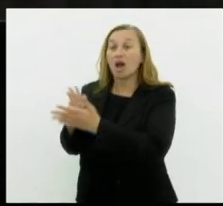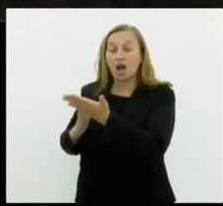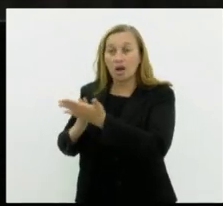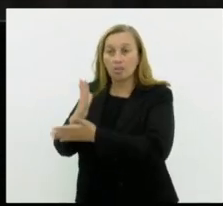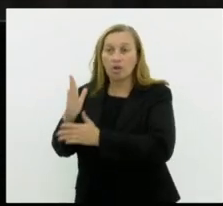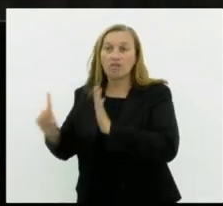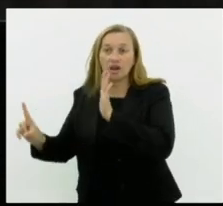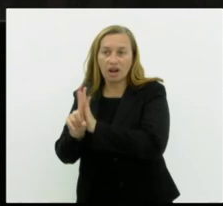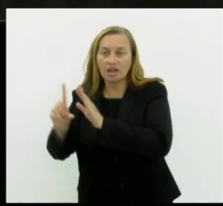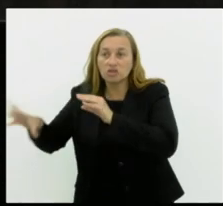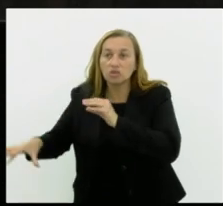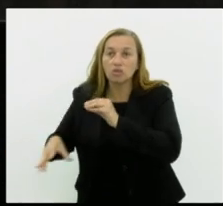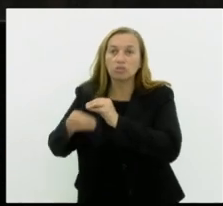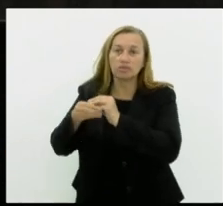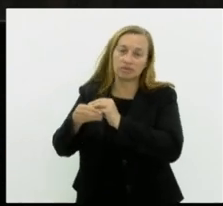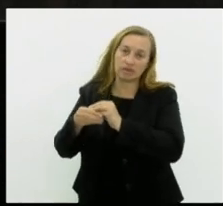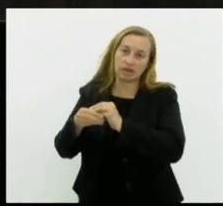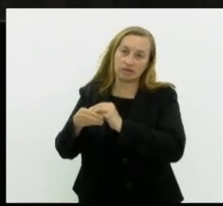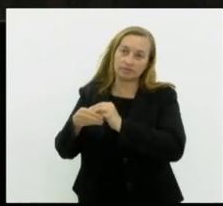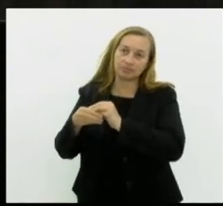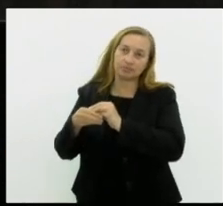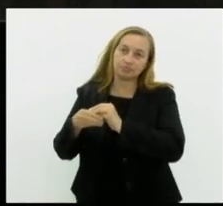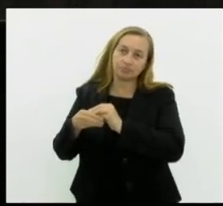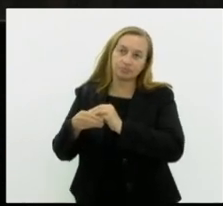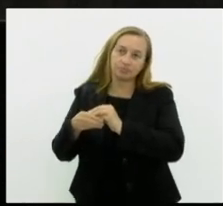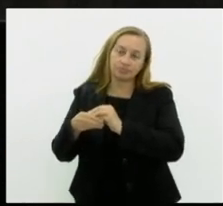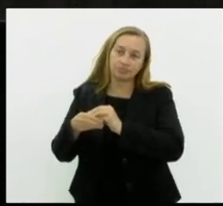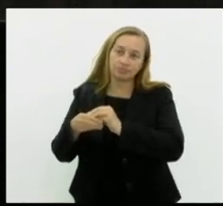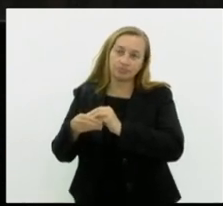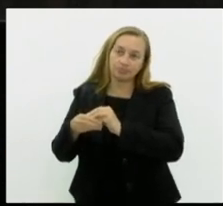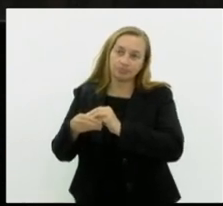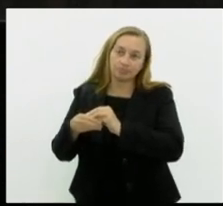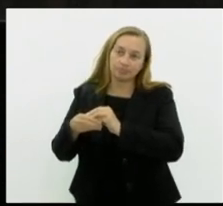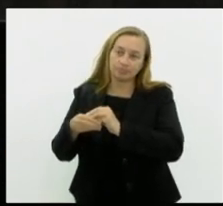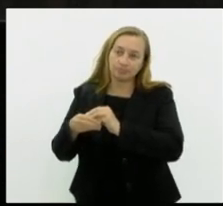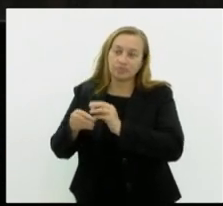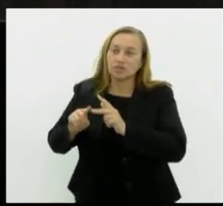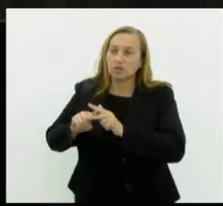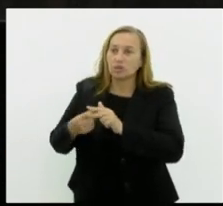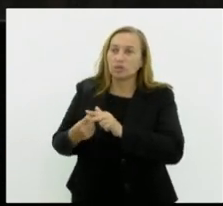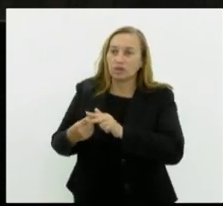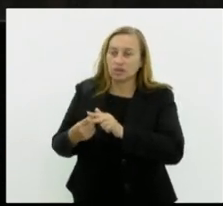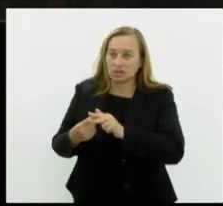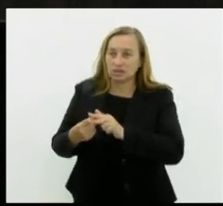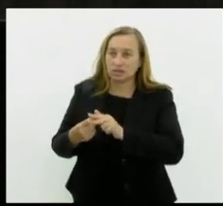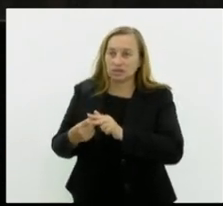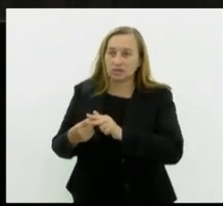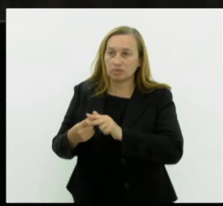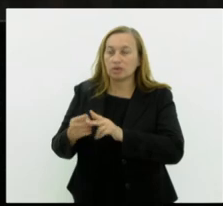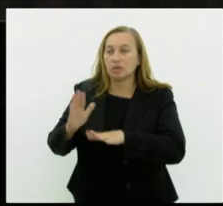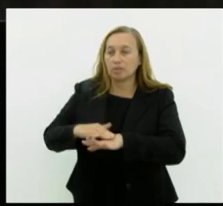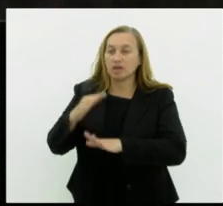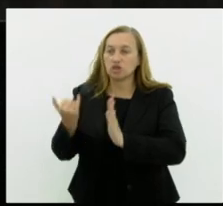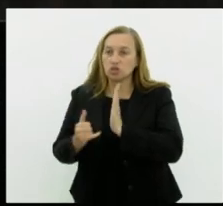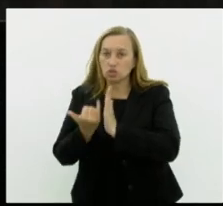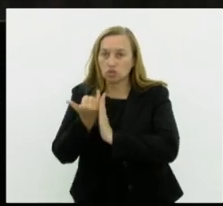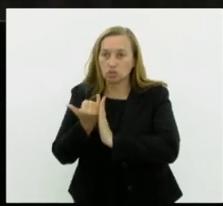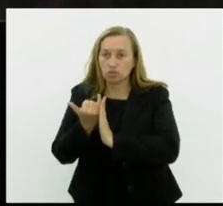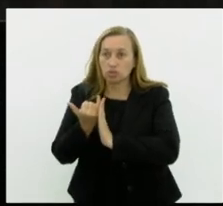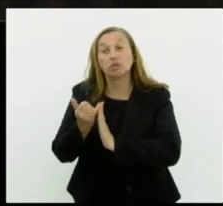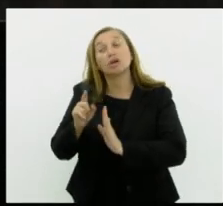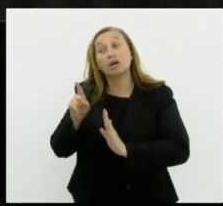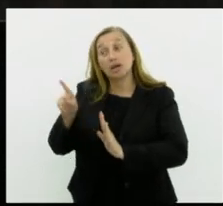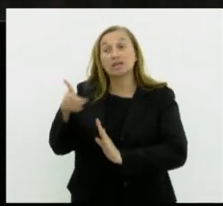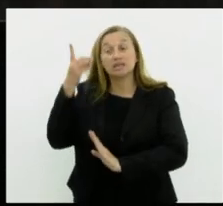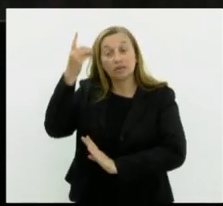as leis complementares estipulando a correção monetária mais juros. Esse deputado